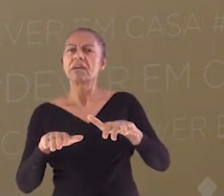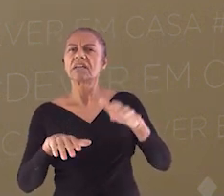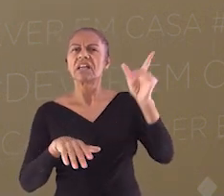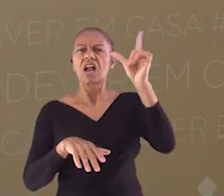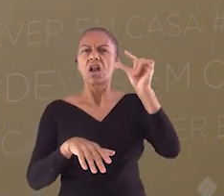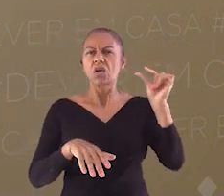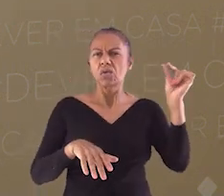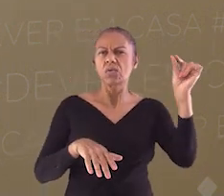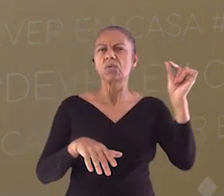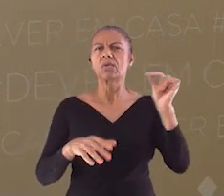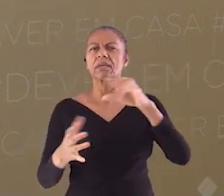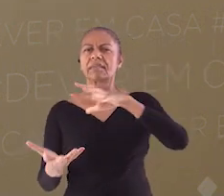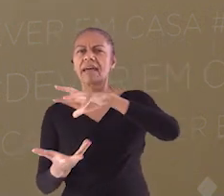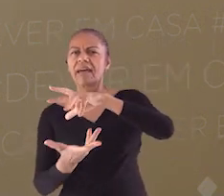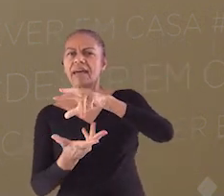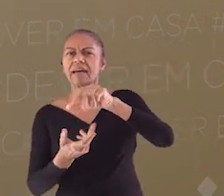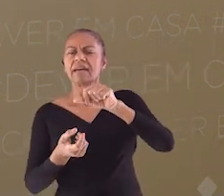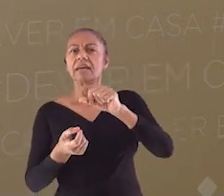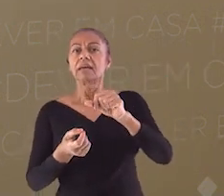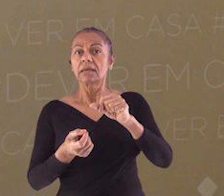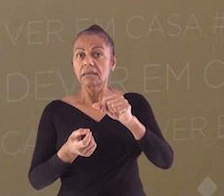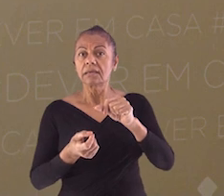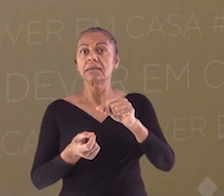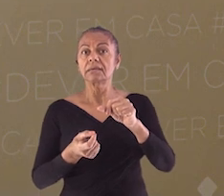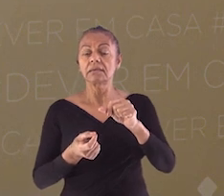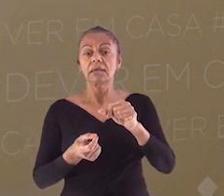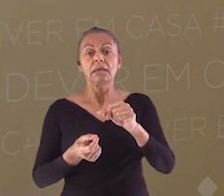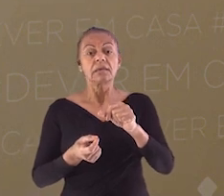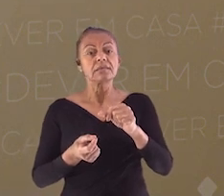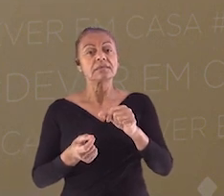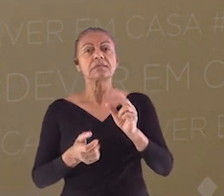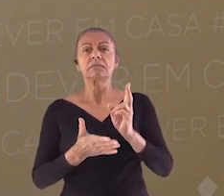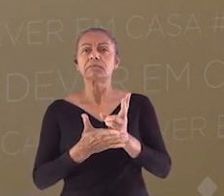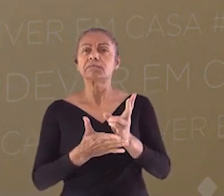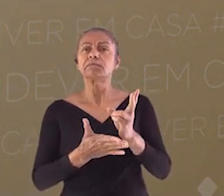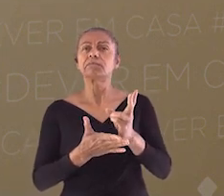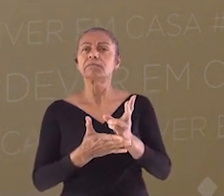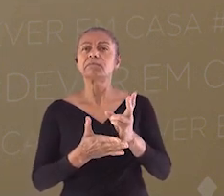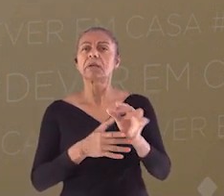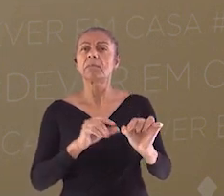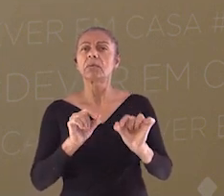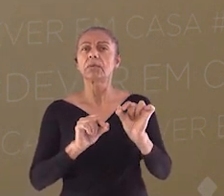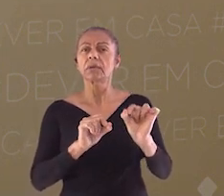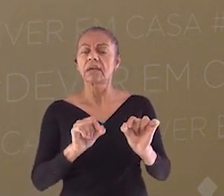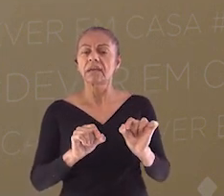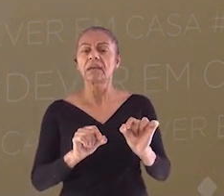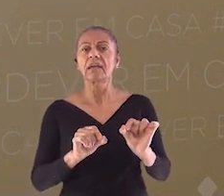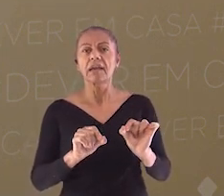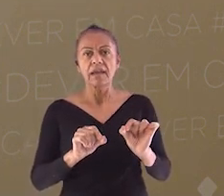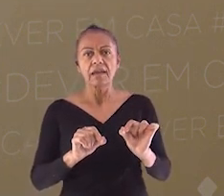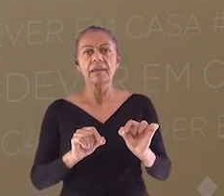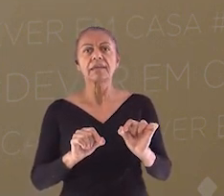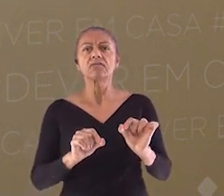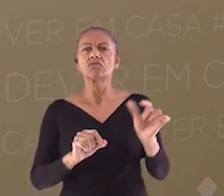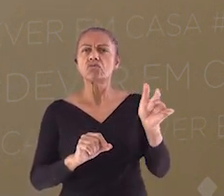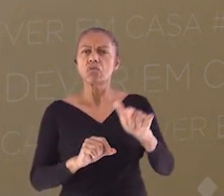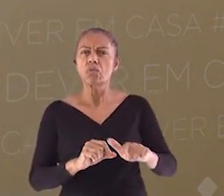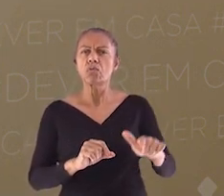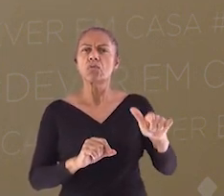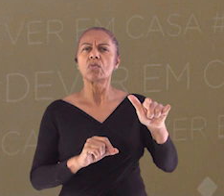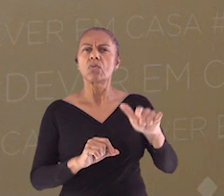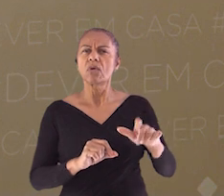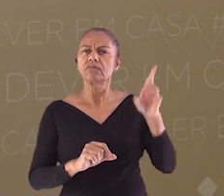assim? Quando falo em ciclos, quero dizer que ambos, ou seja, os dois, sempre se mantiveram um comportamento que